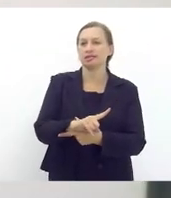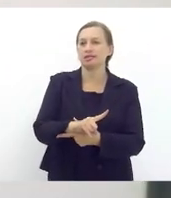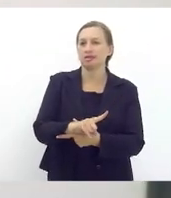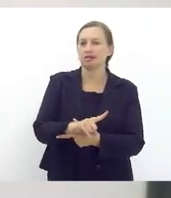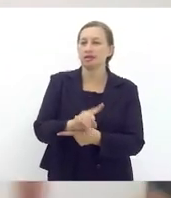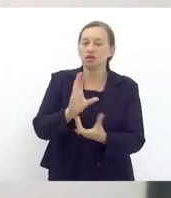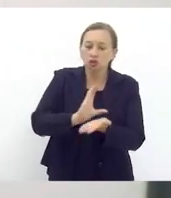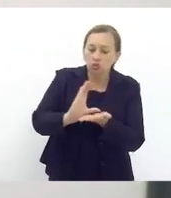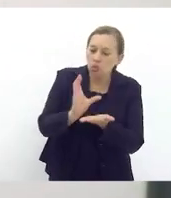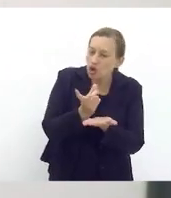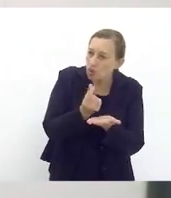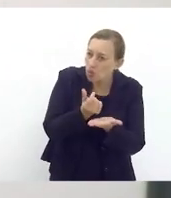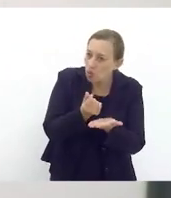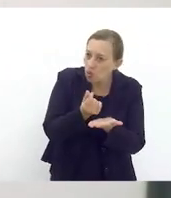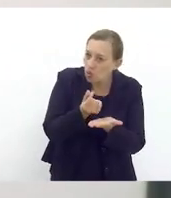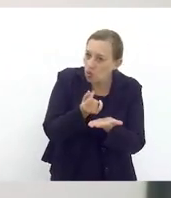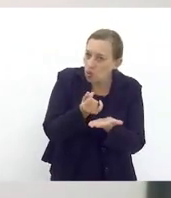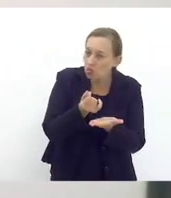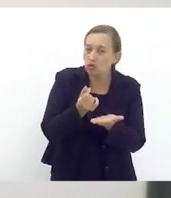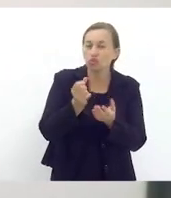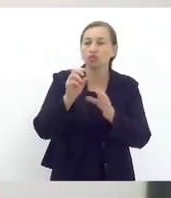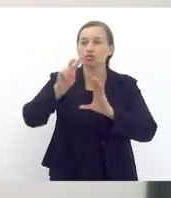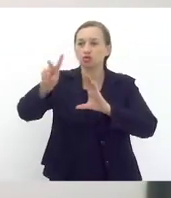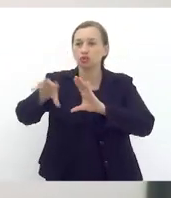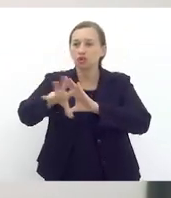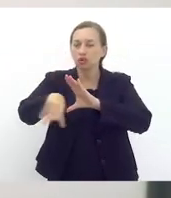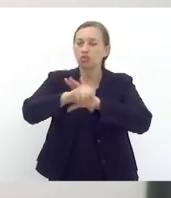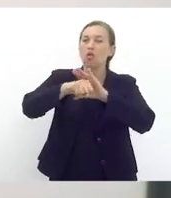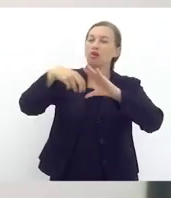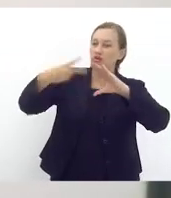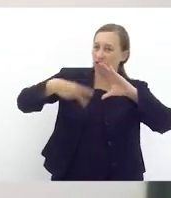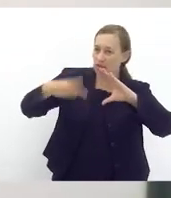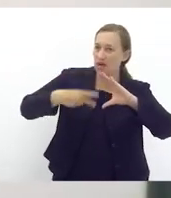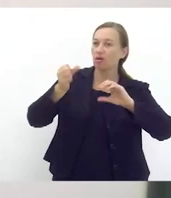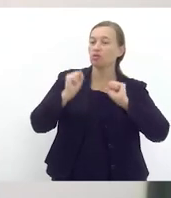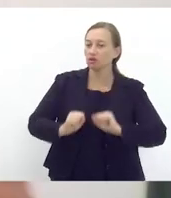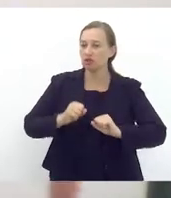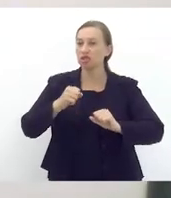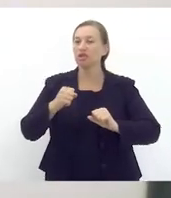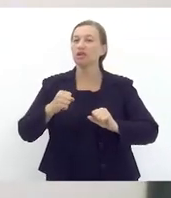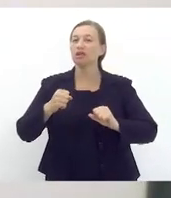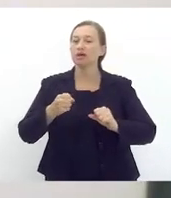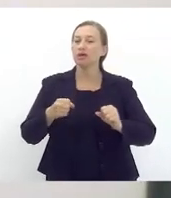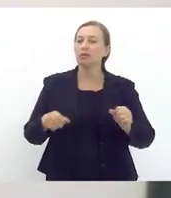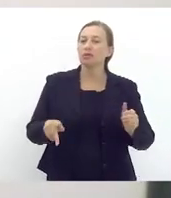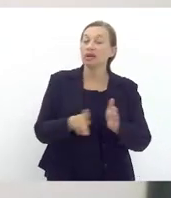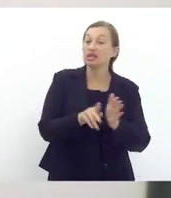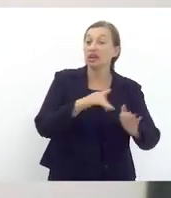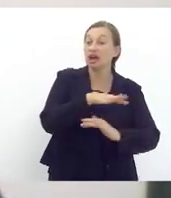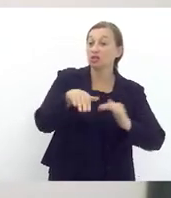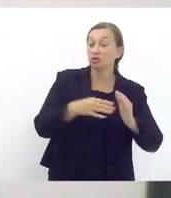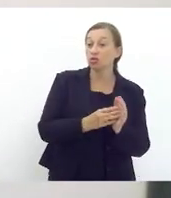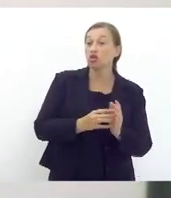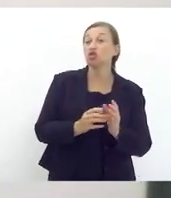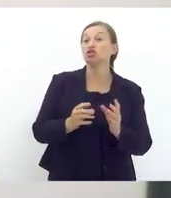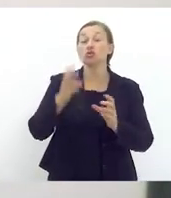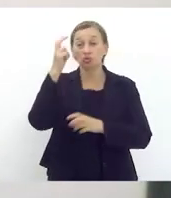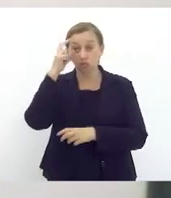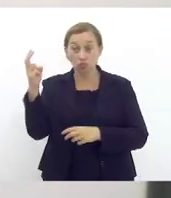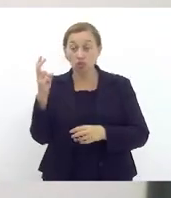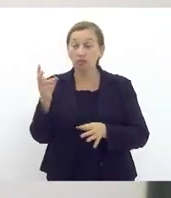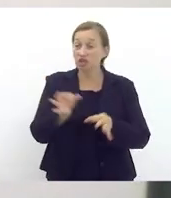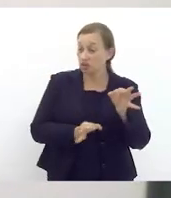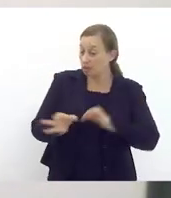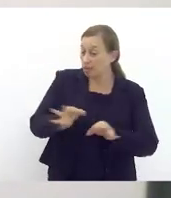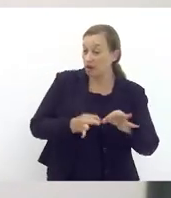a fonte de recurso que veio e vier de visual poderia não tá para todas as culturas tá a gente contornou de um jeito que o Brasil